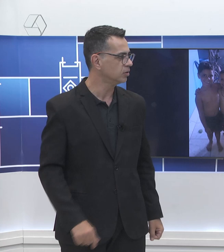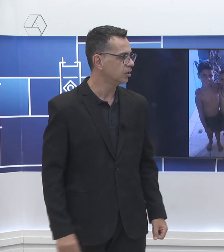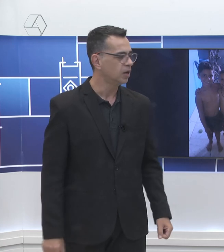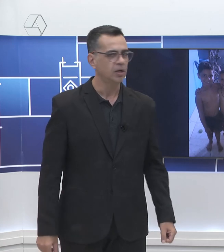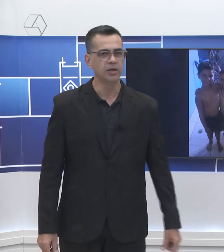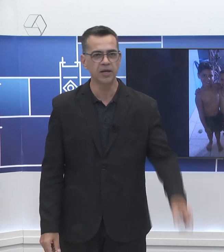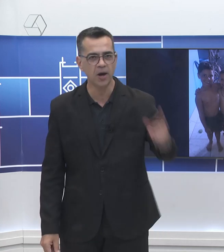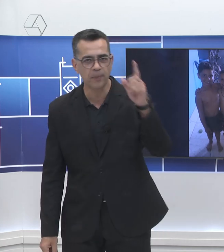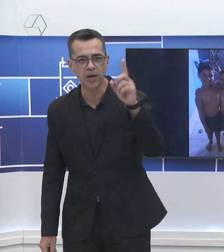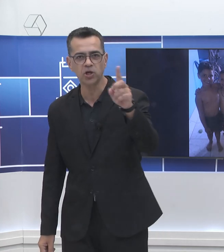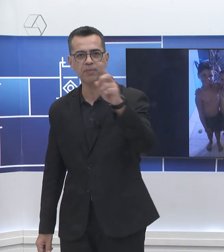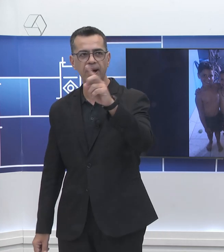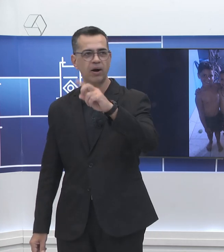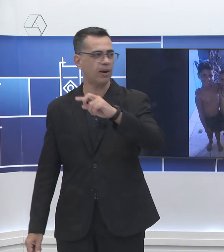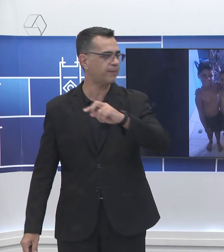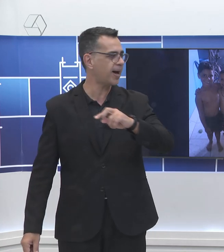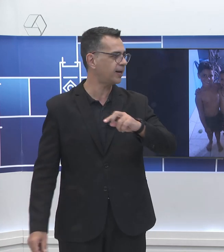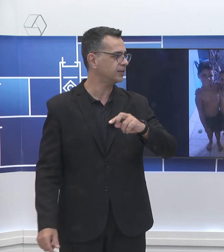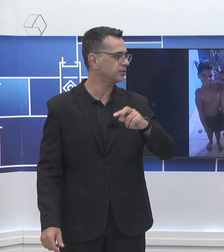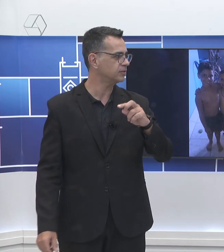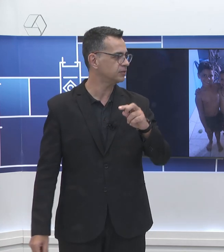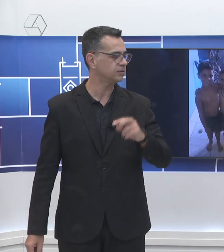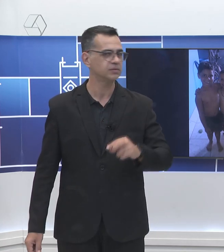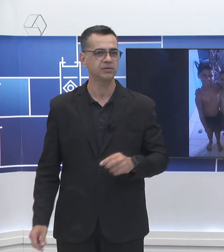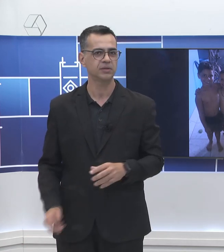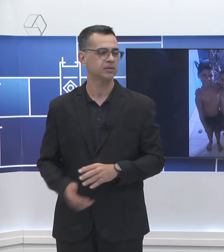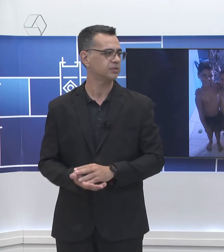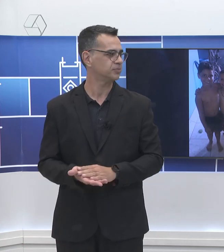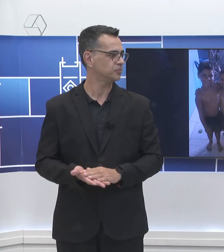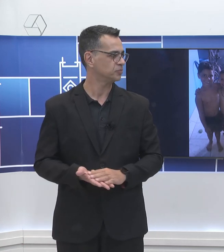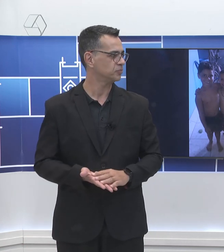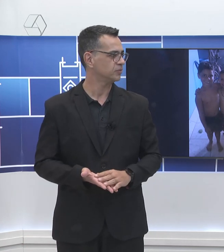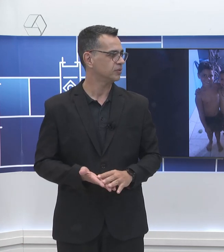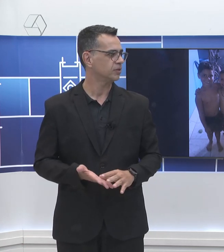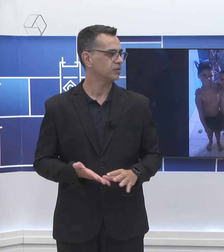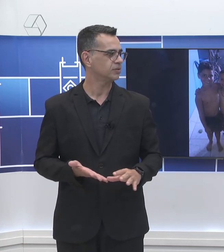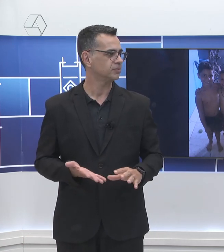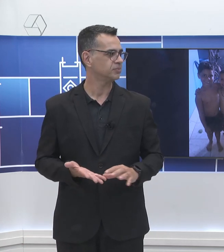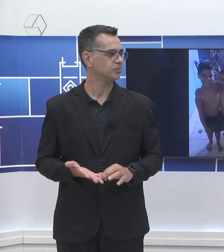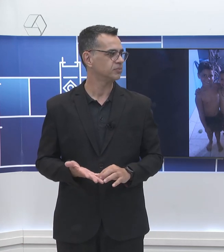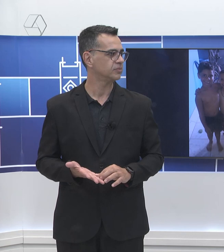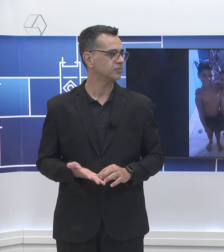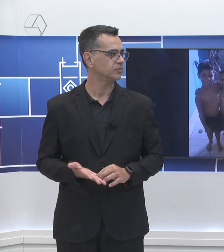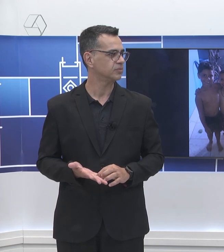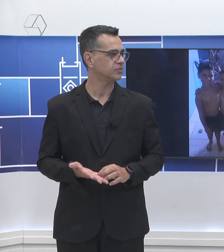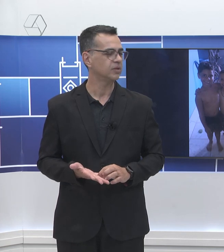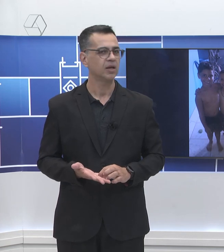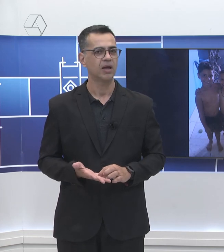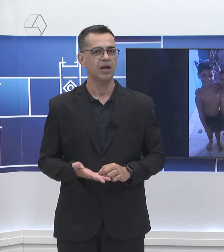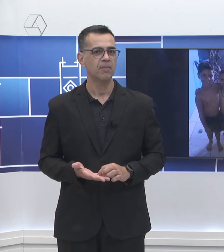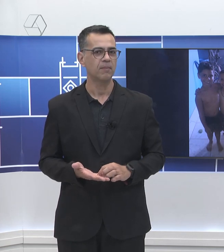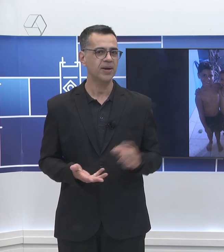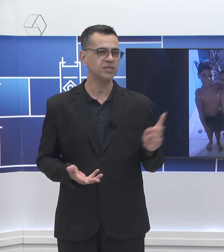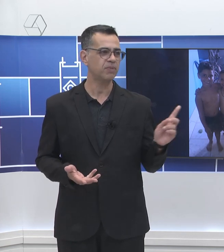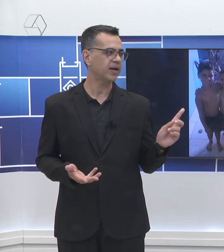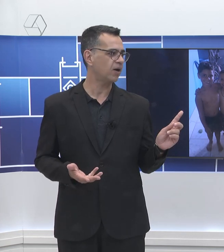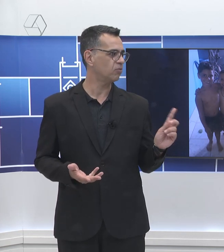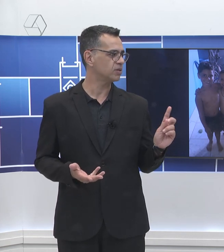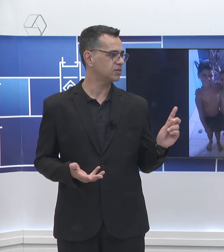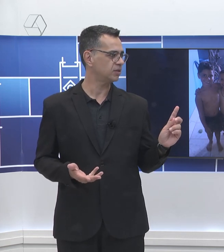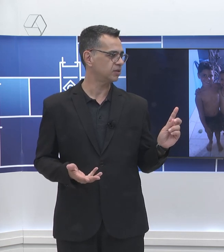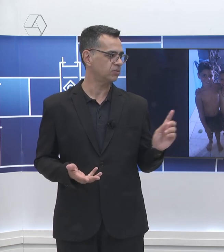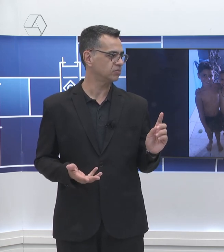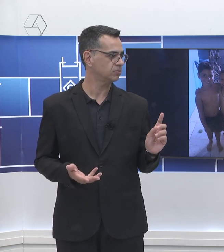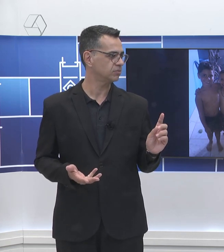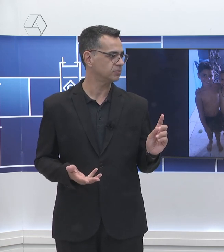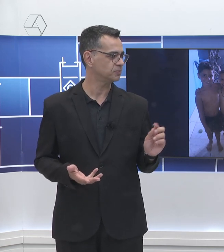Não pode. Não pode roubar a bala. Não, pode roubar nada. Quem rouba uma bala, né, rouba mais coisas, não mas pode. Mas se pegar uma